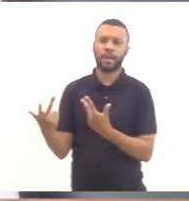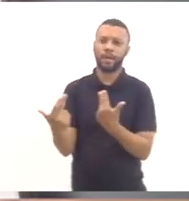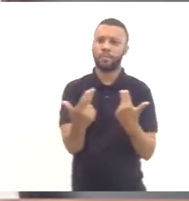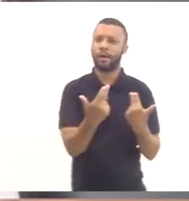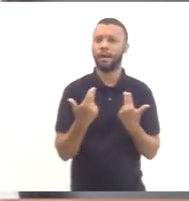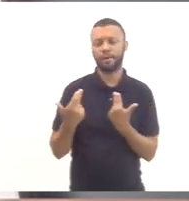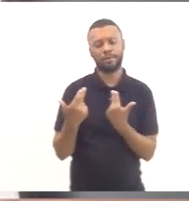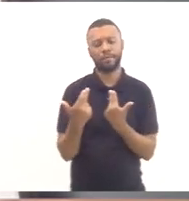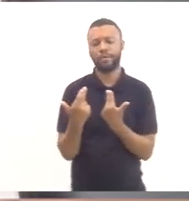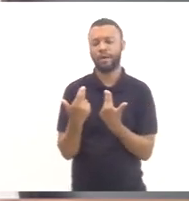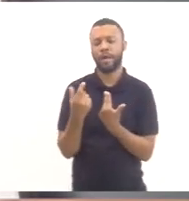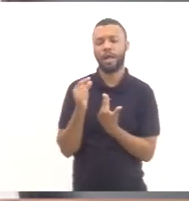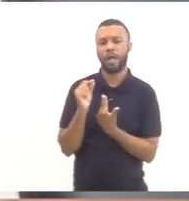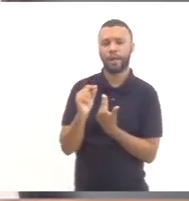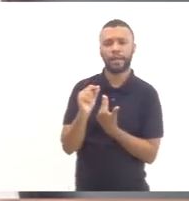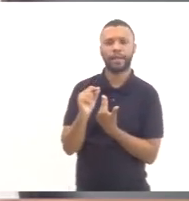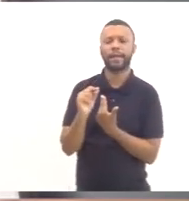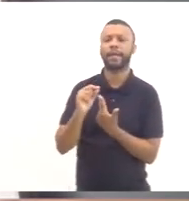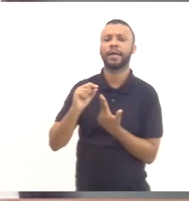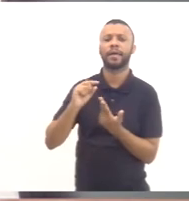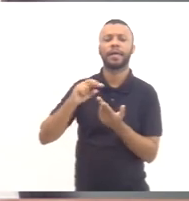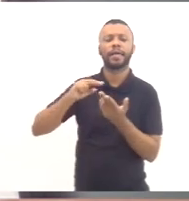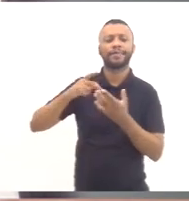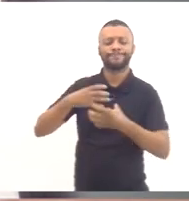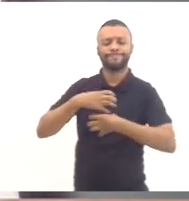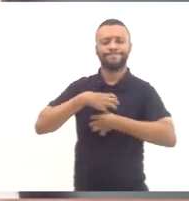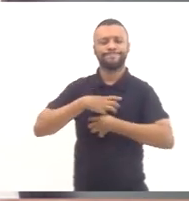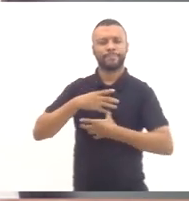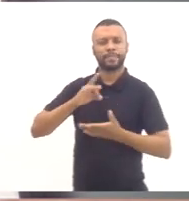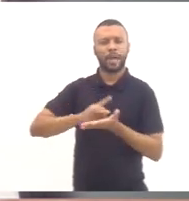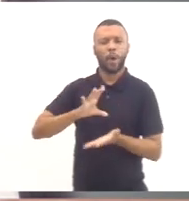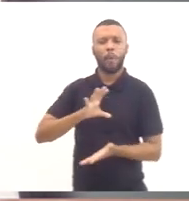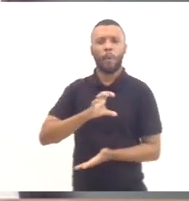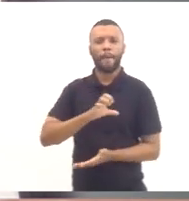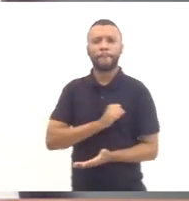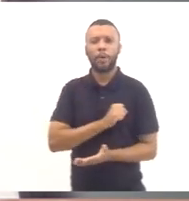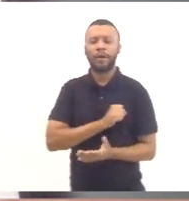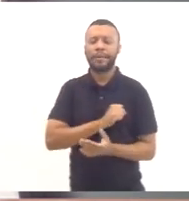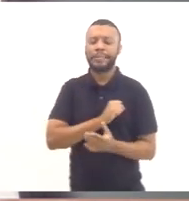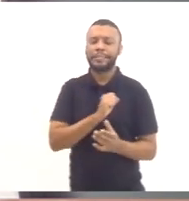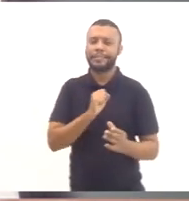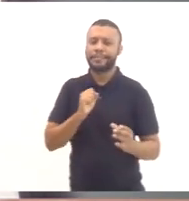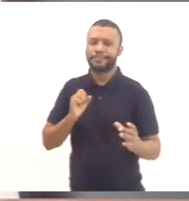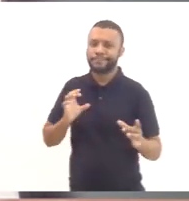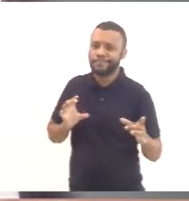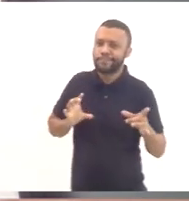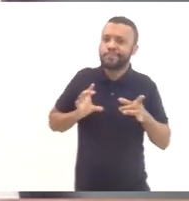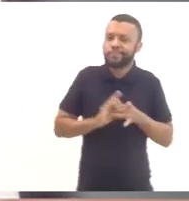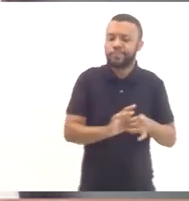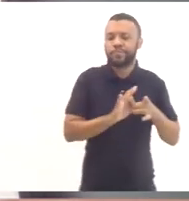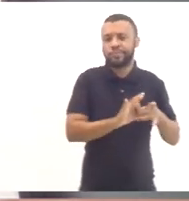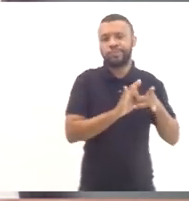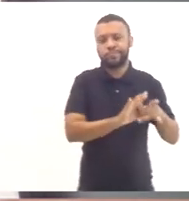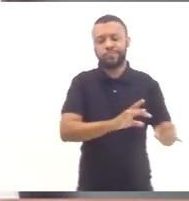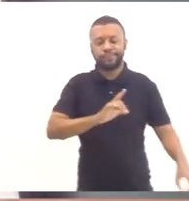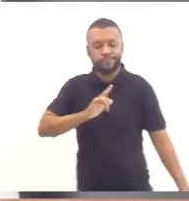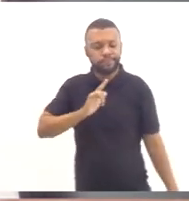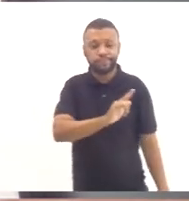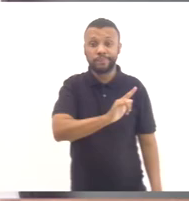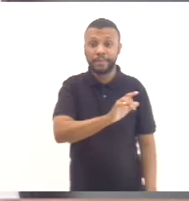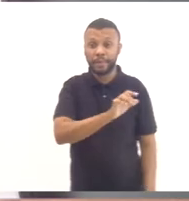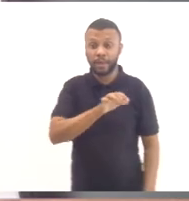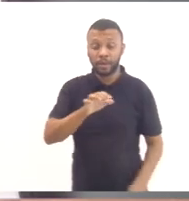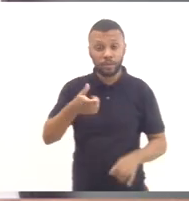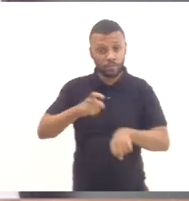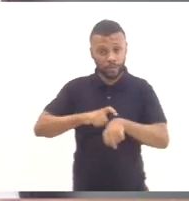sentimento e do que realmente é um amor incondicional porque quando a gente se tem um filho que não